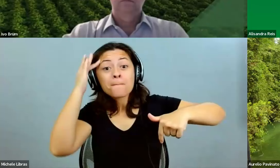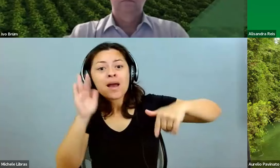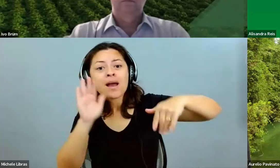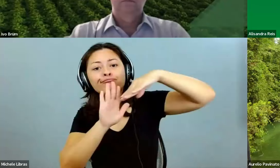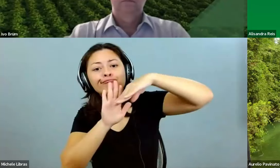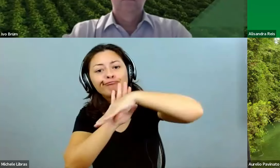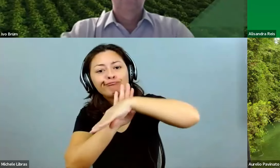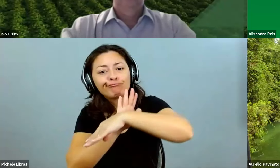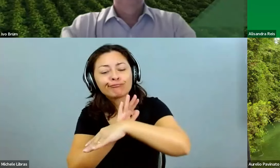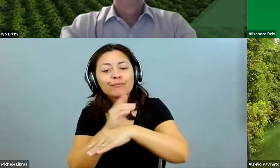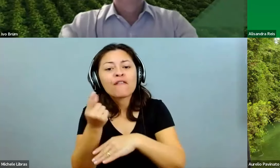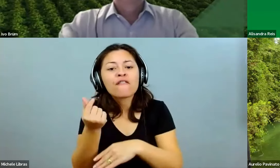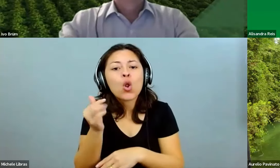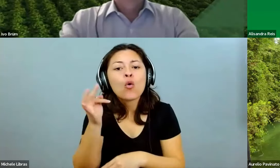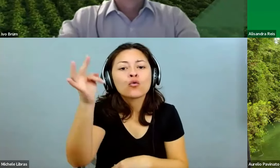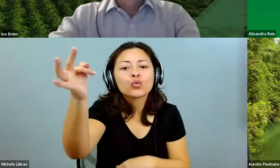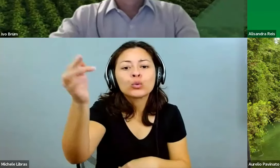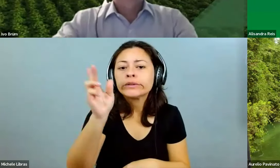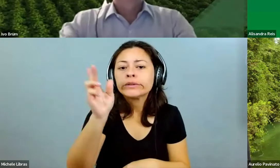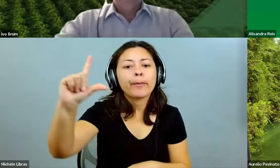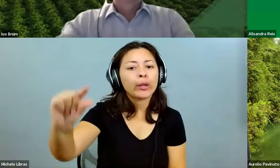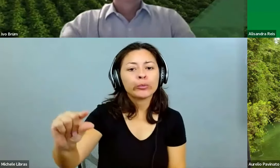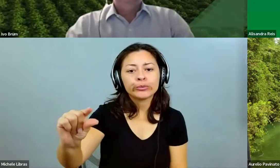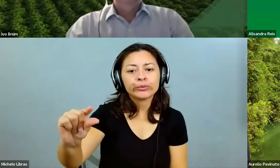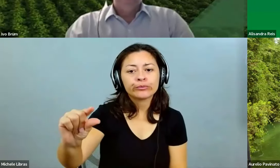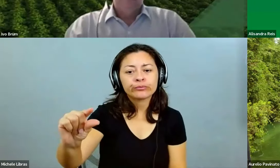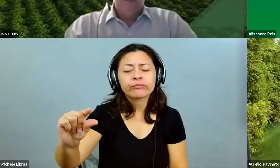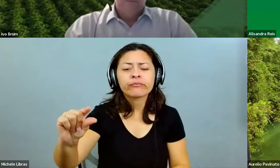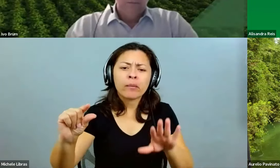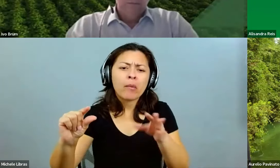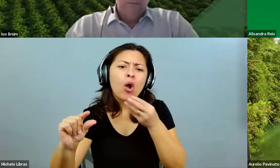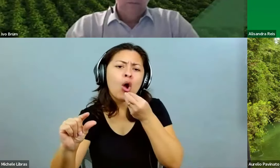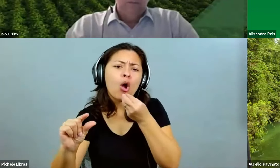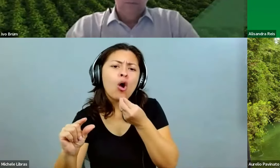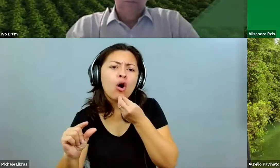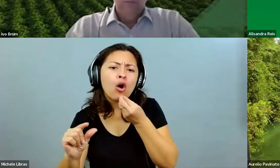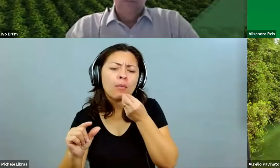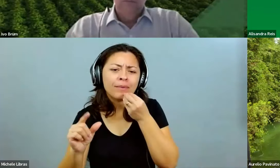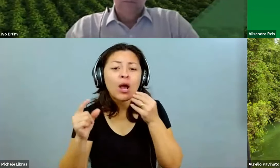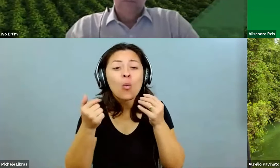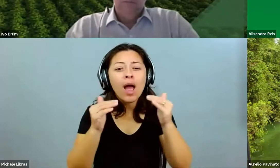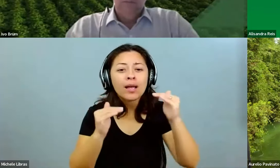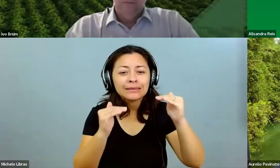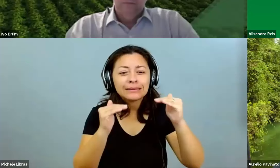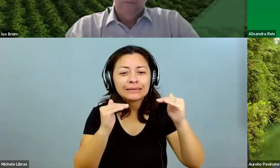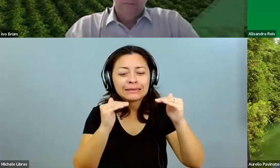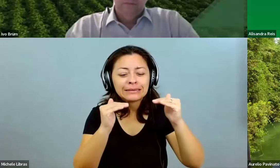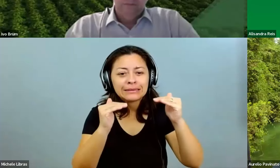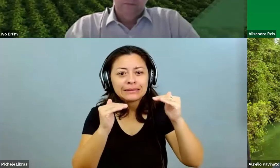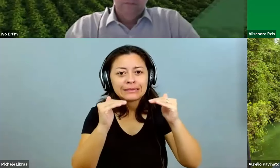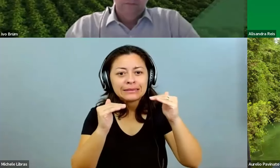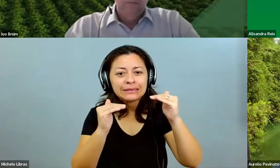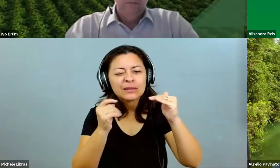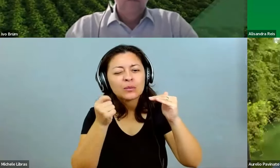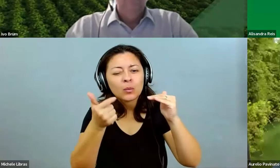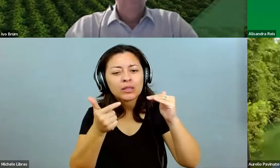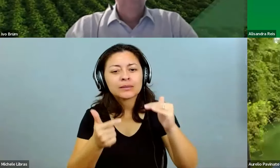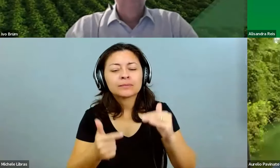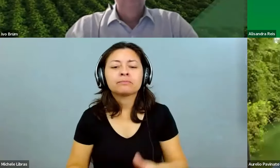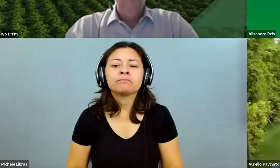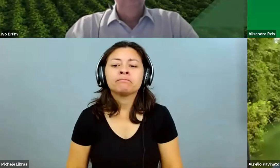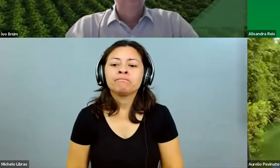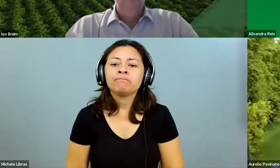inferior apesar que agora teve um alinhamento agora tá mais alinhado entre preço pote presso Futuro no momento atual perfeito